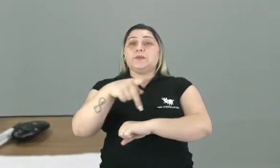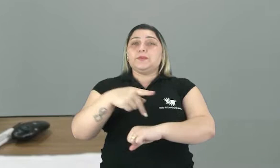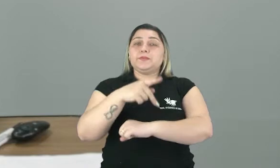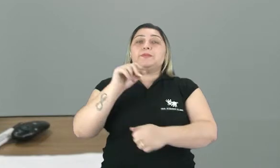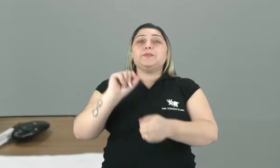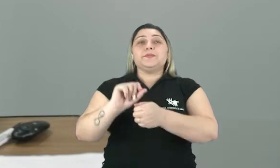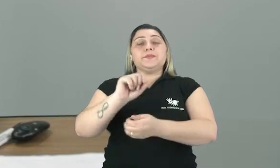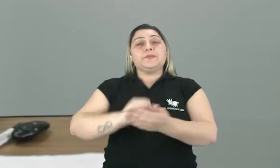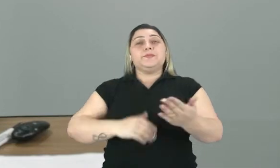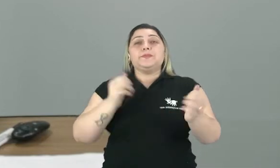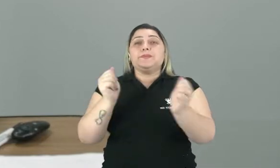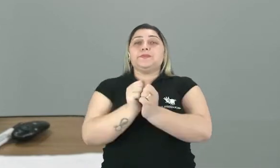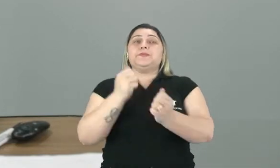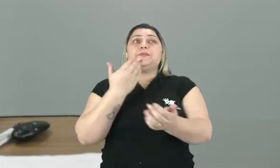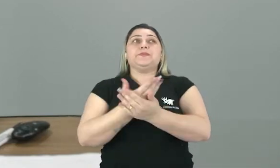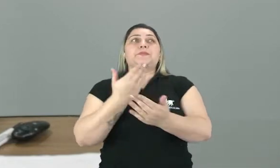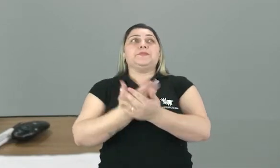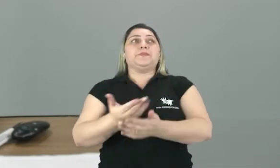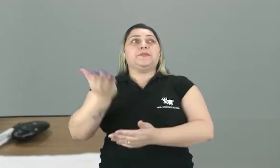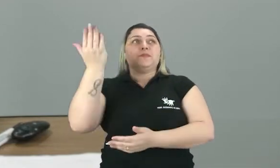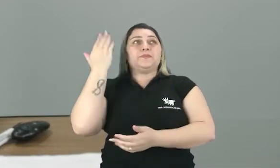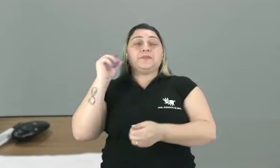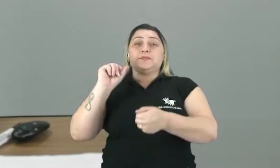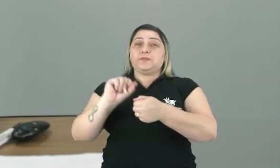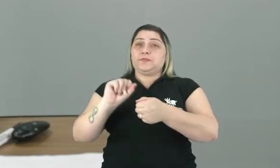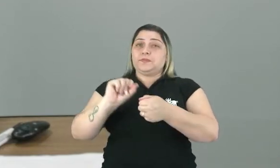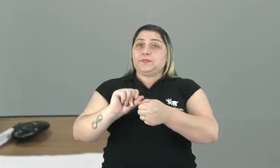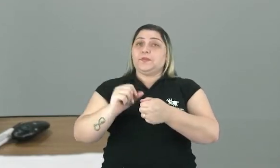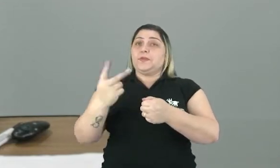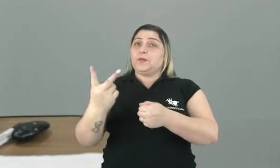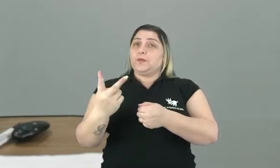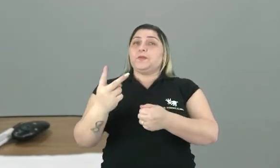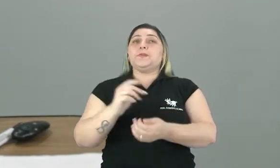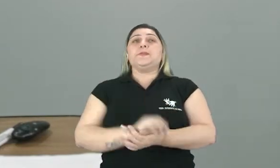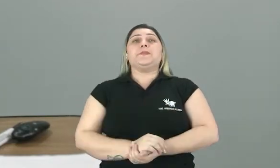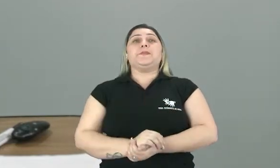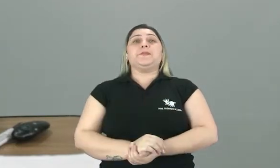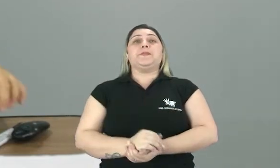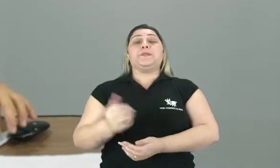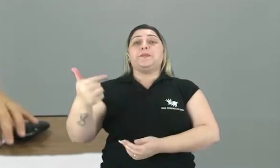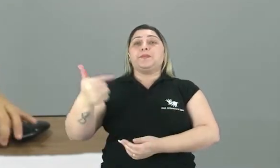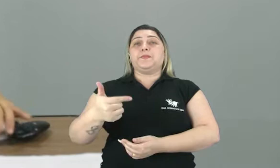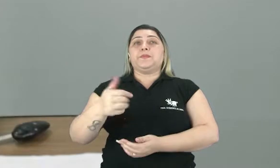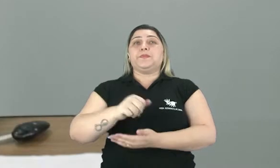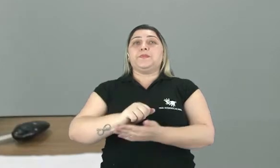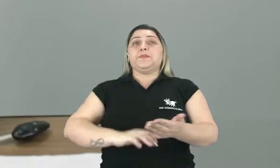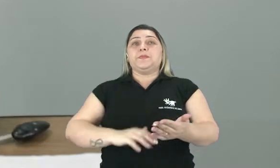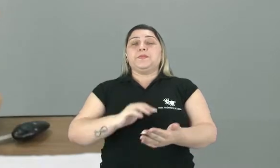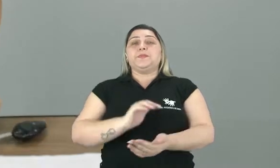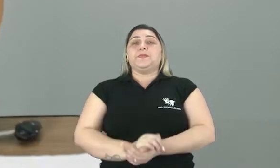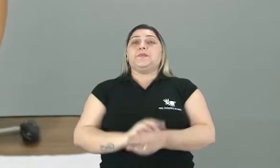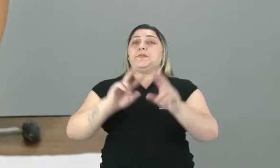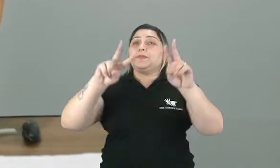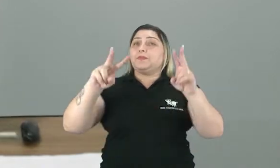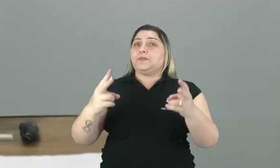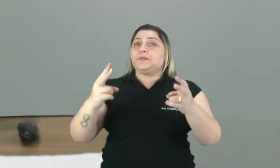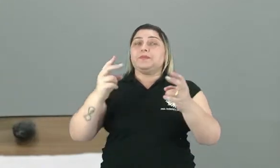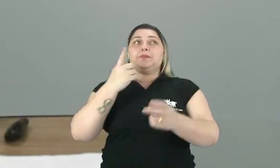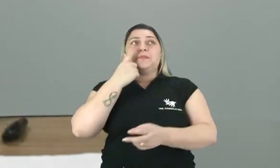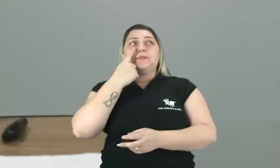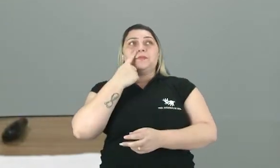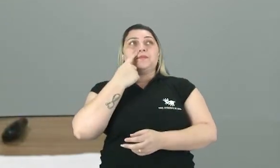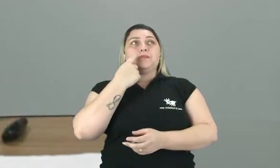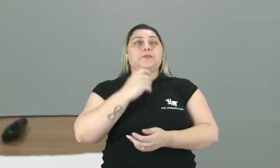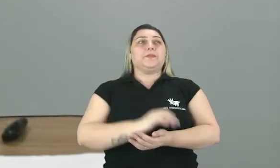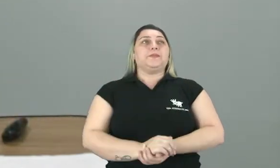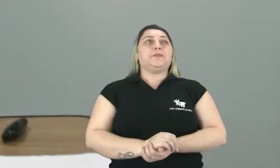também juntos na aula passada, e hoje vamos fazer mais duas, tá bom? Então vamos para a segunda atividade sobre esse assunto. Acompanhem comigo